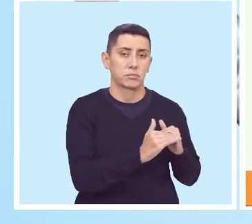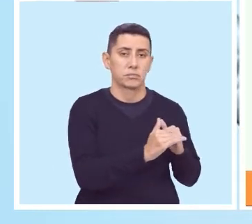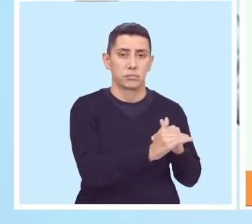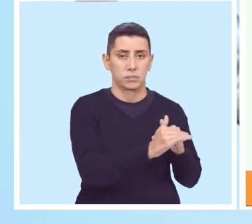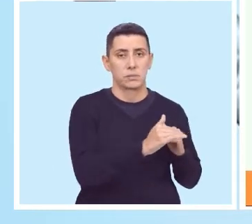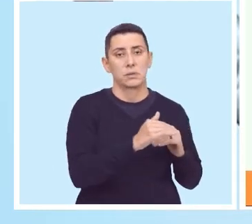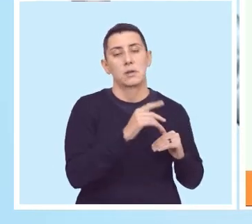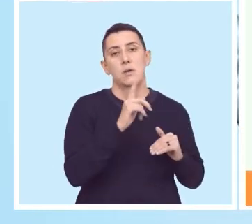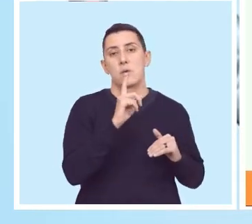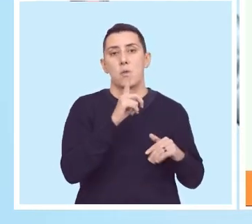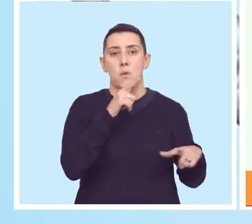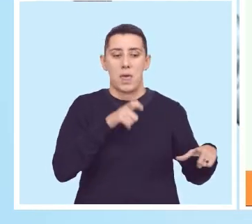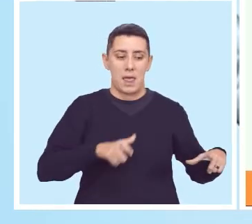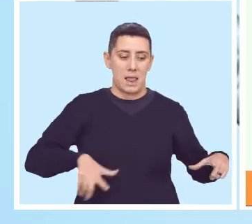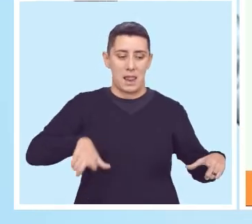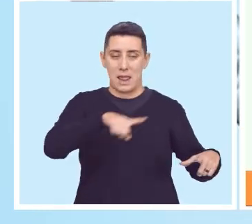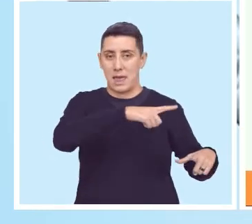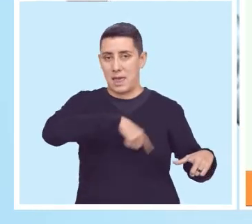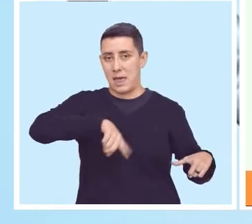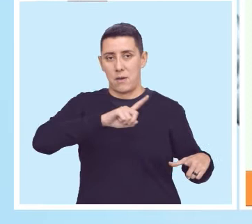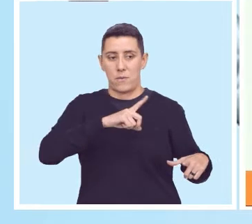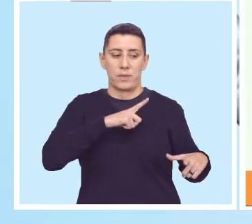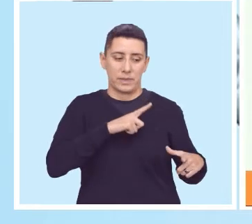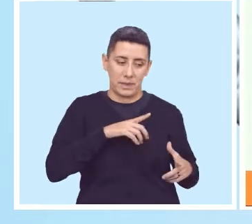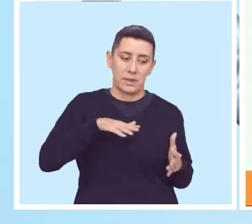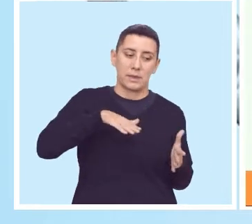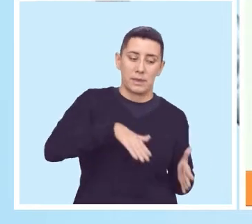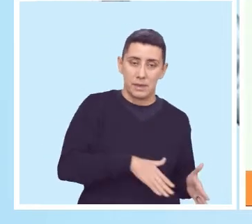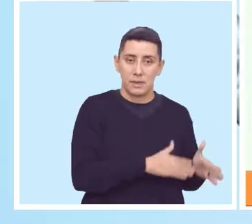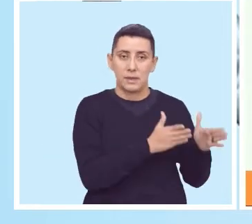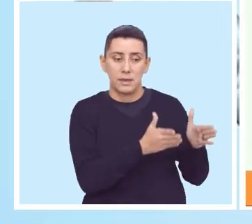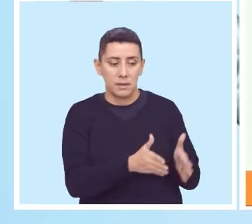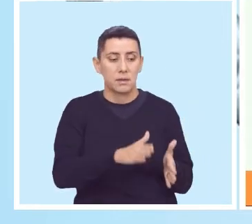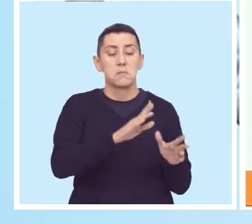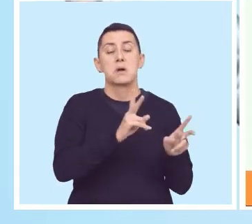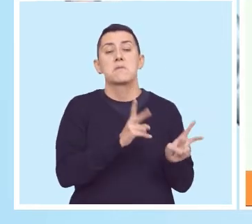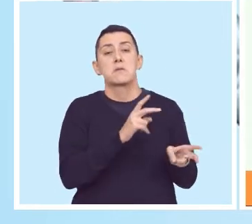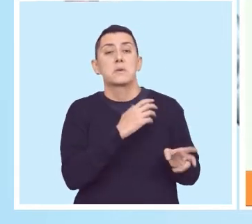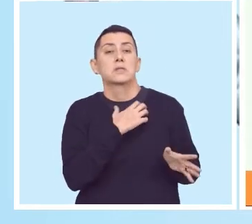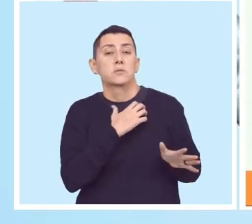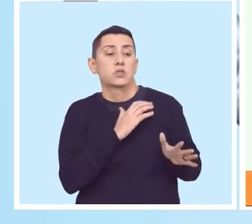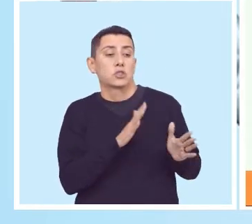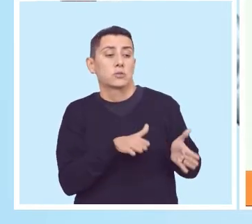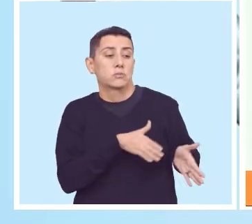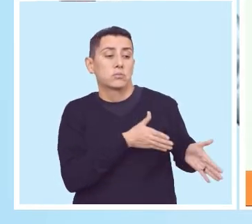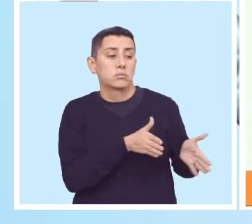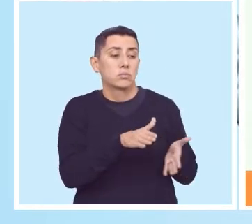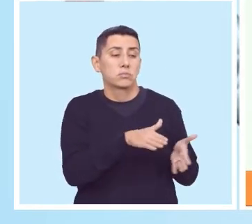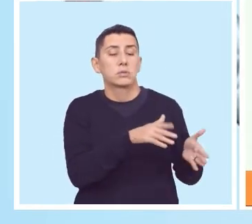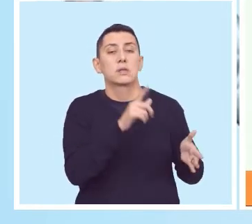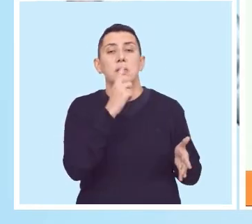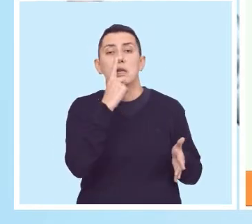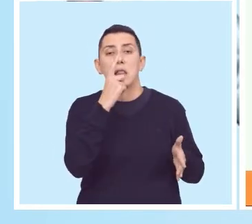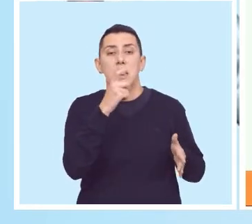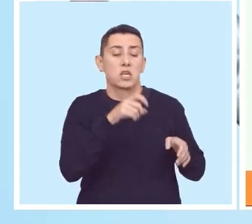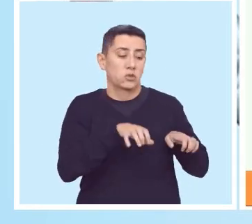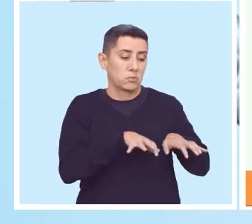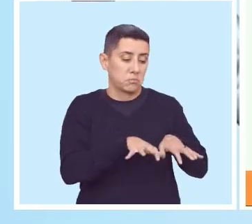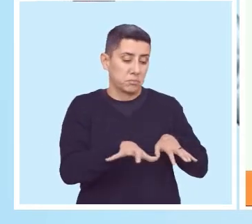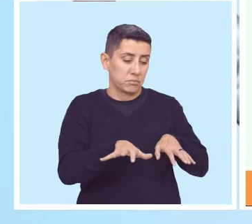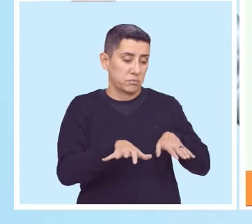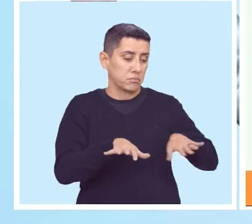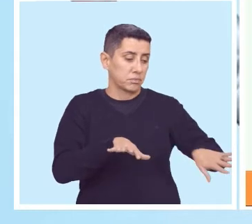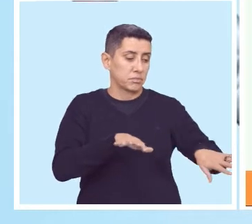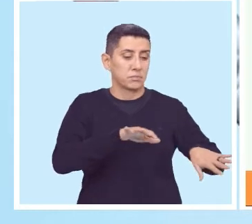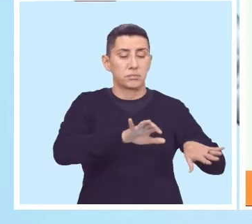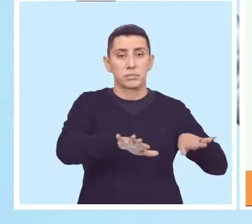não é um lago, ele está sempre em movimento ali, mas ele está mais ou menos estável. Então o lixo ele ficou disperso ao longo de todo o